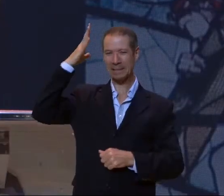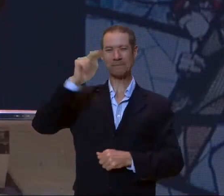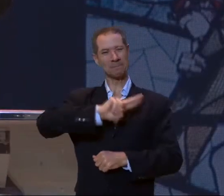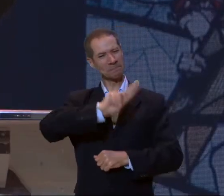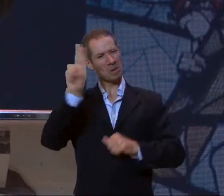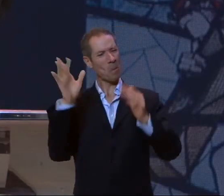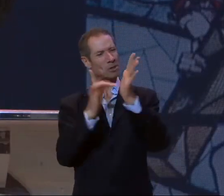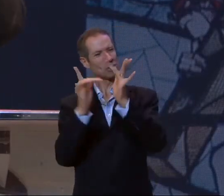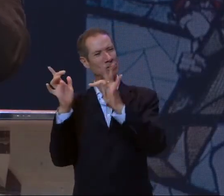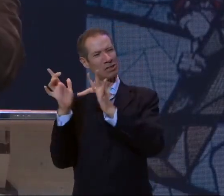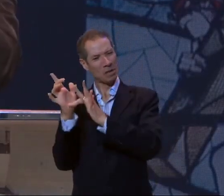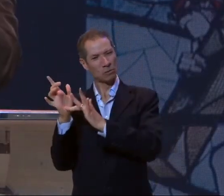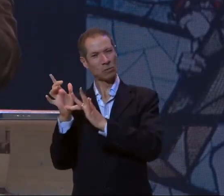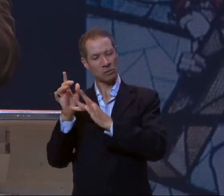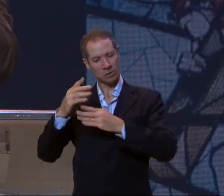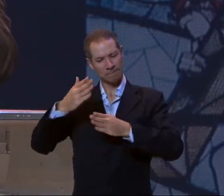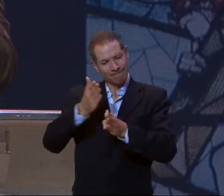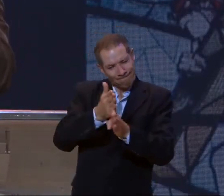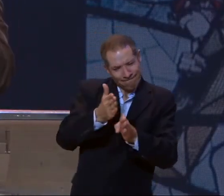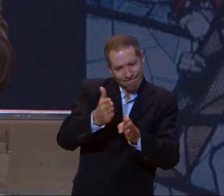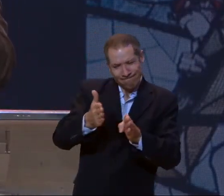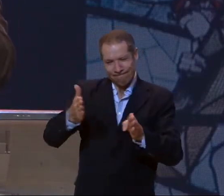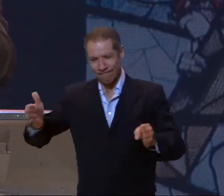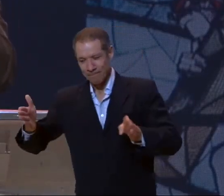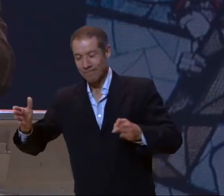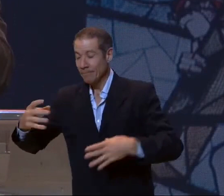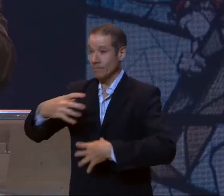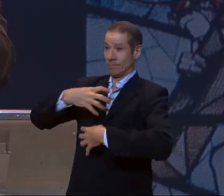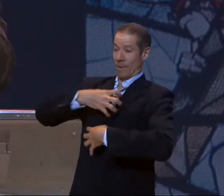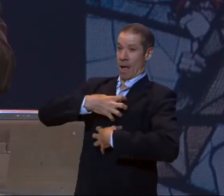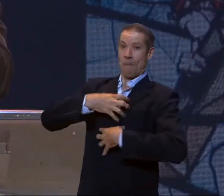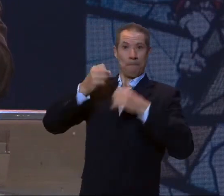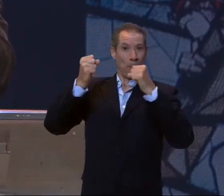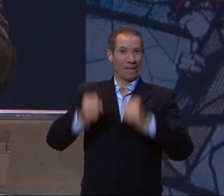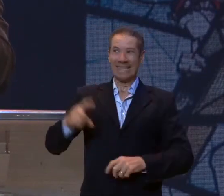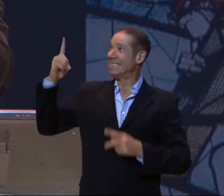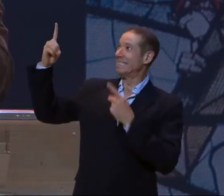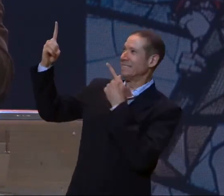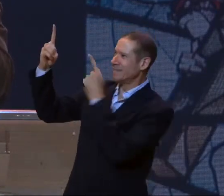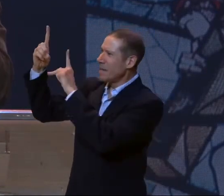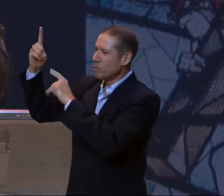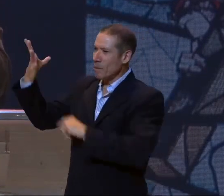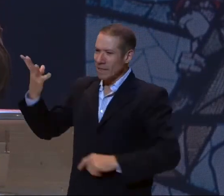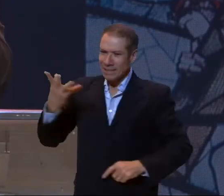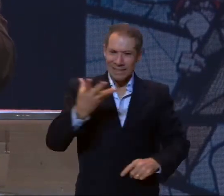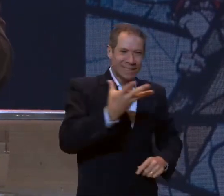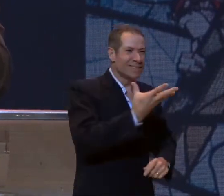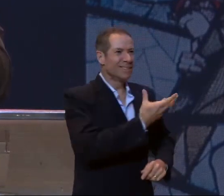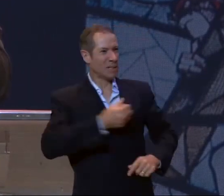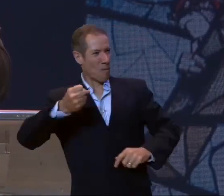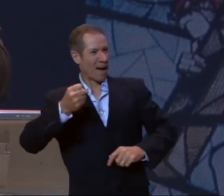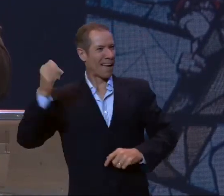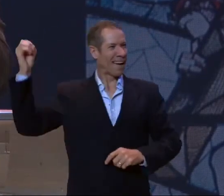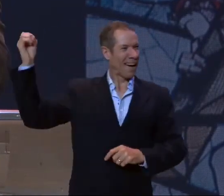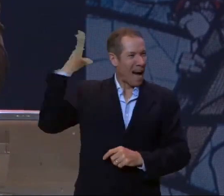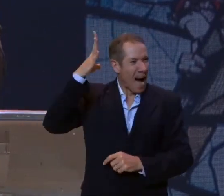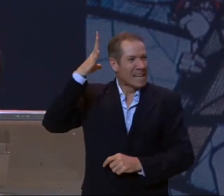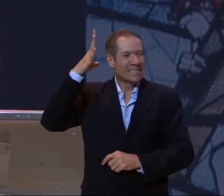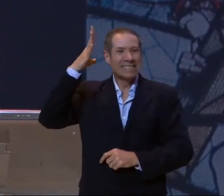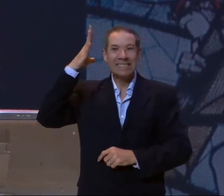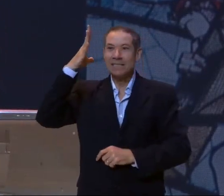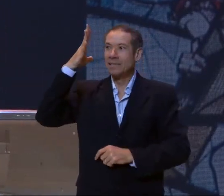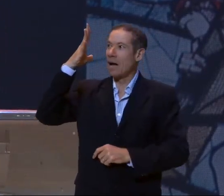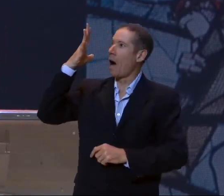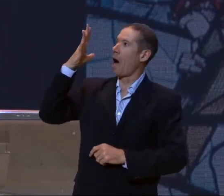nome de Jesus, nos próximos dias você vai ver poder de Deus para salvar. Graça